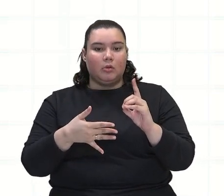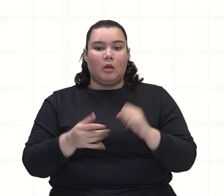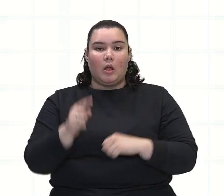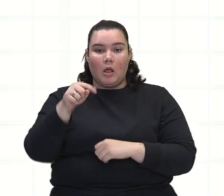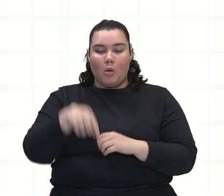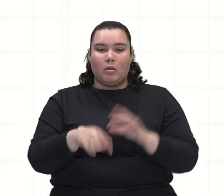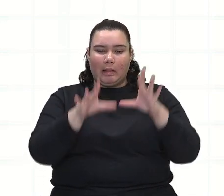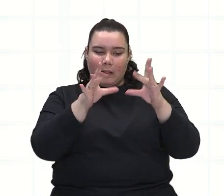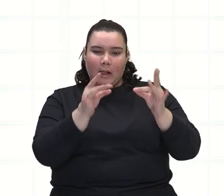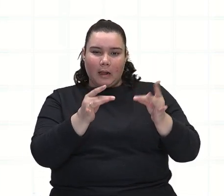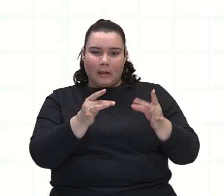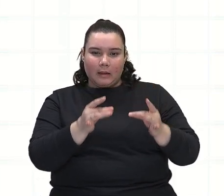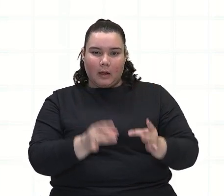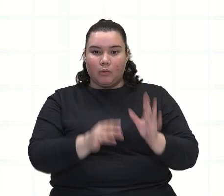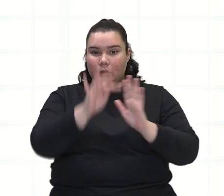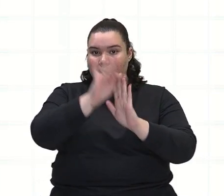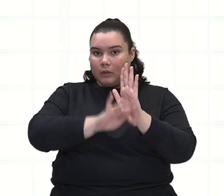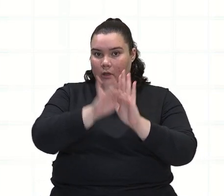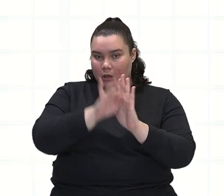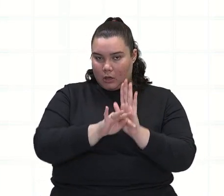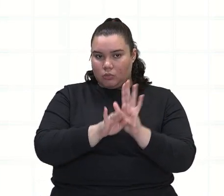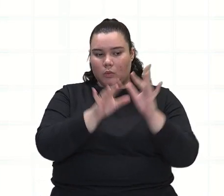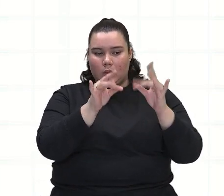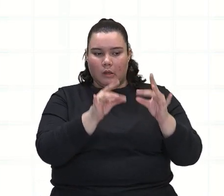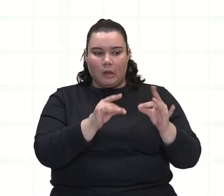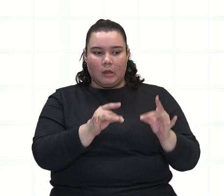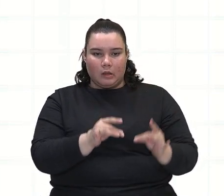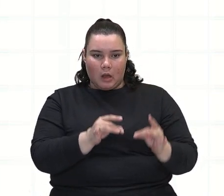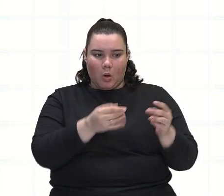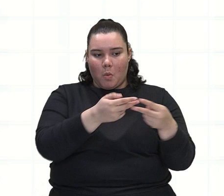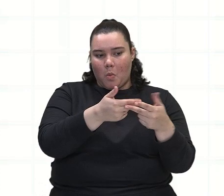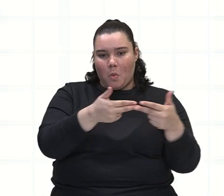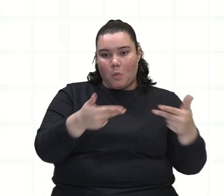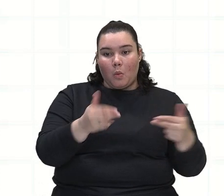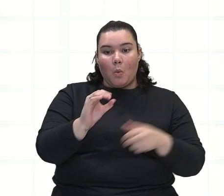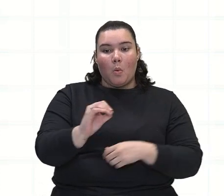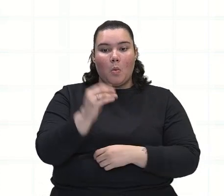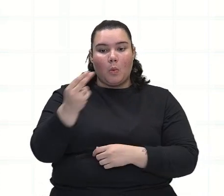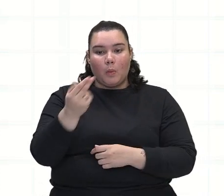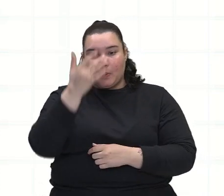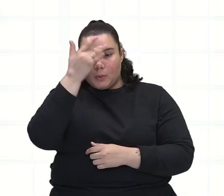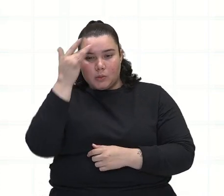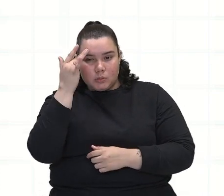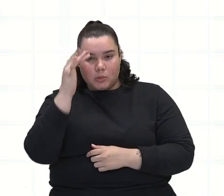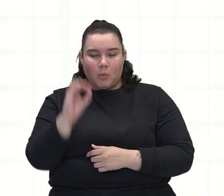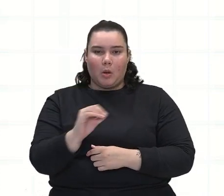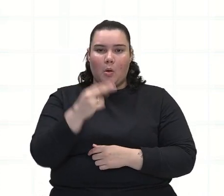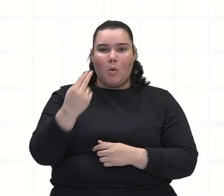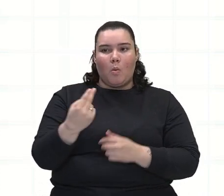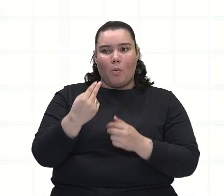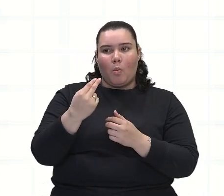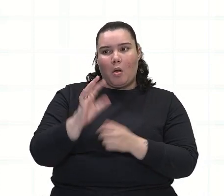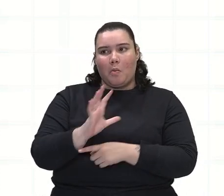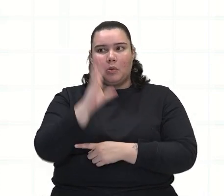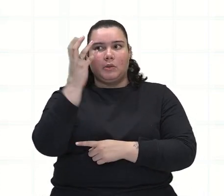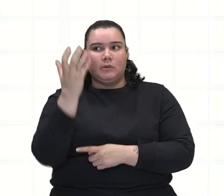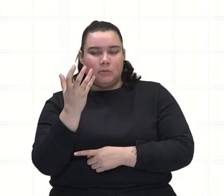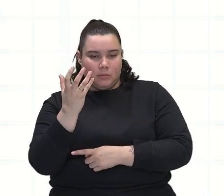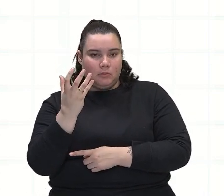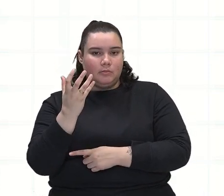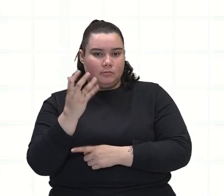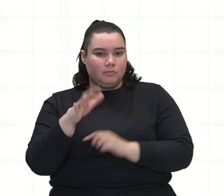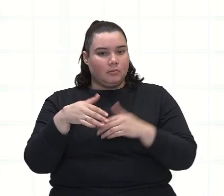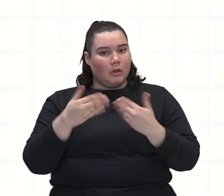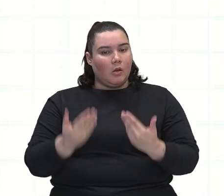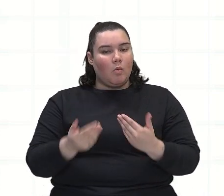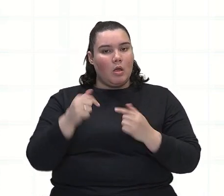se descreve algo ou alguém, alguma coisa, algum fato, algum evento. Então, nessa tipologia